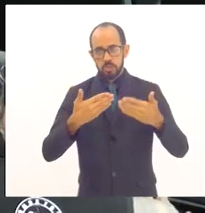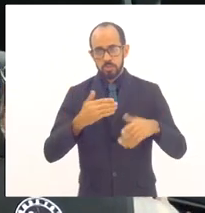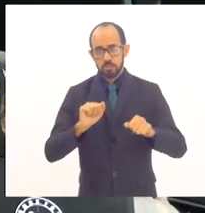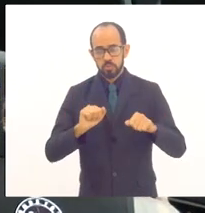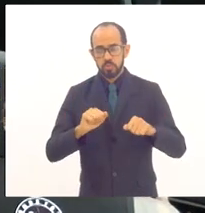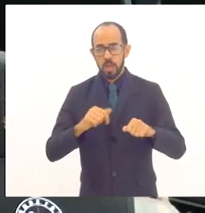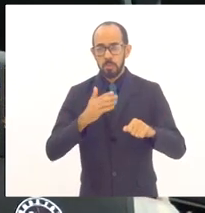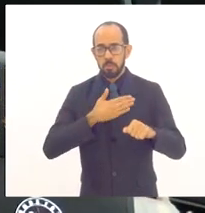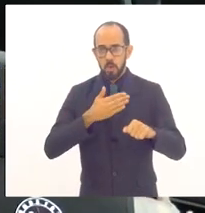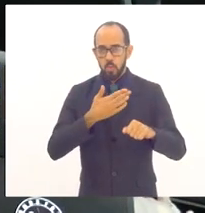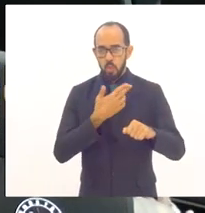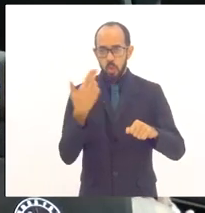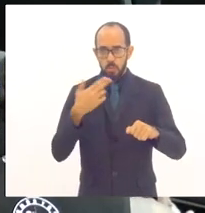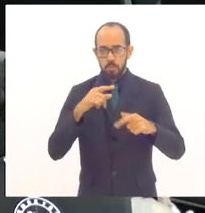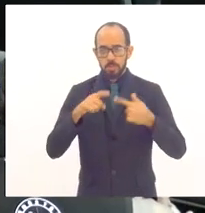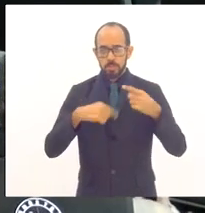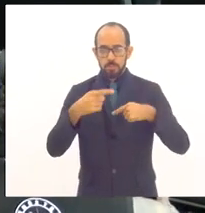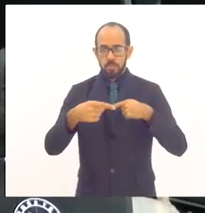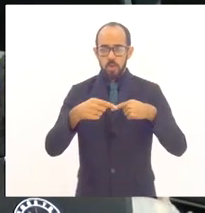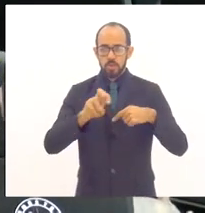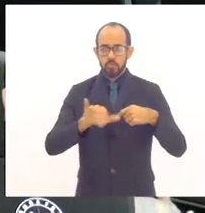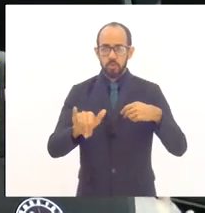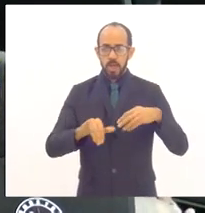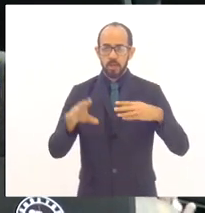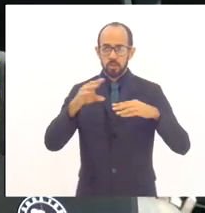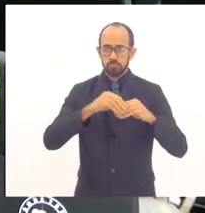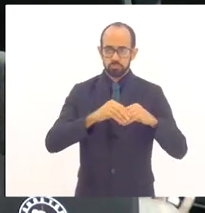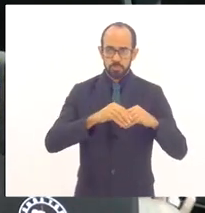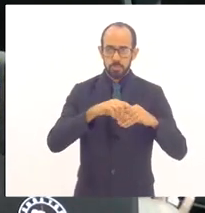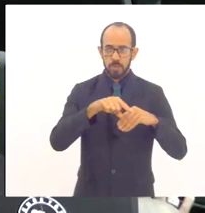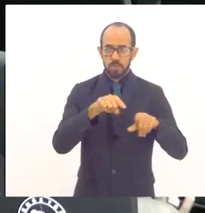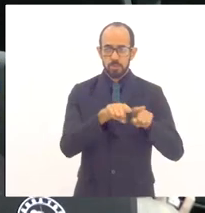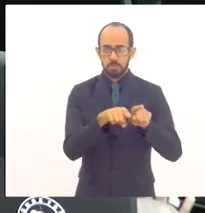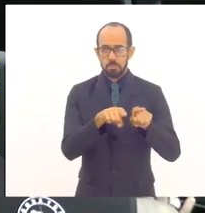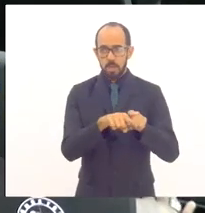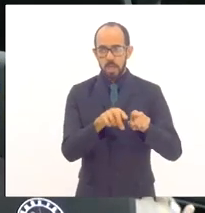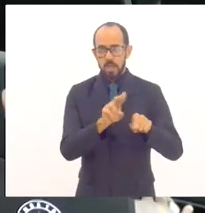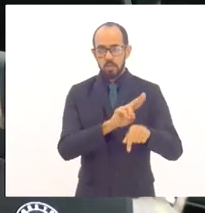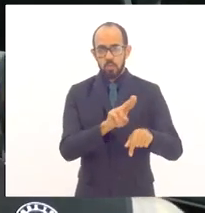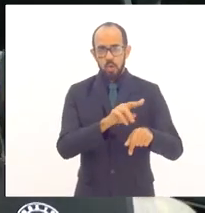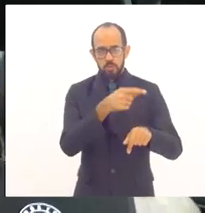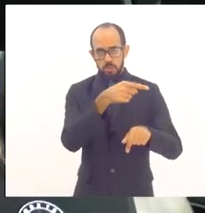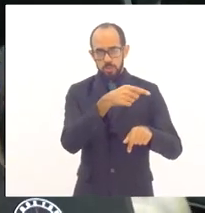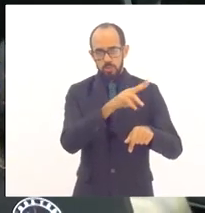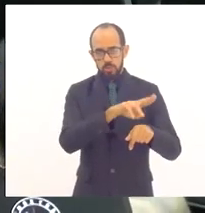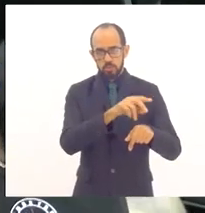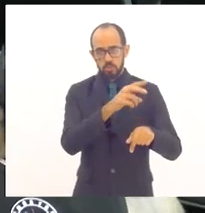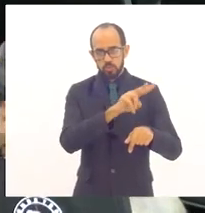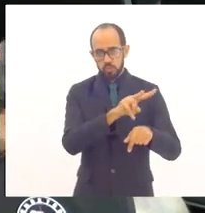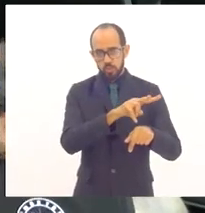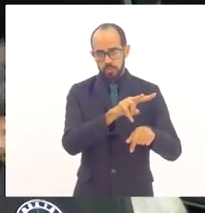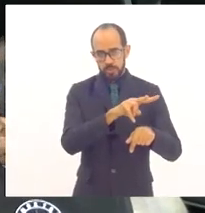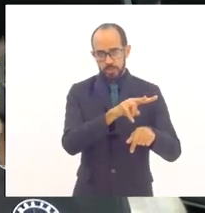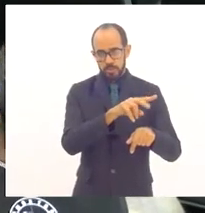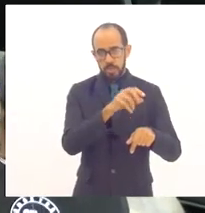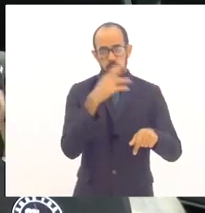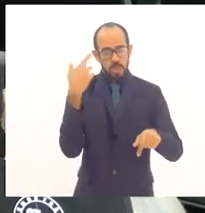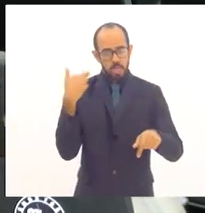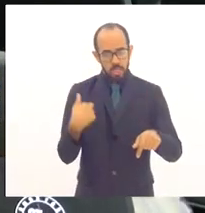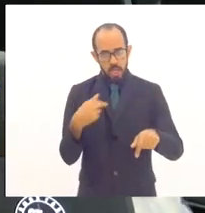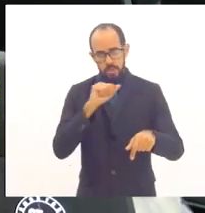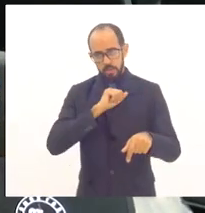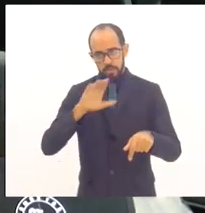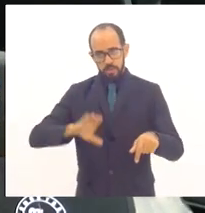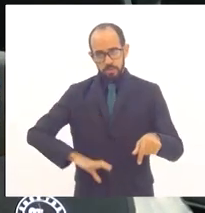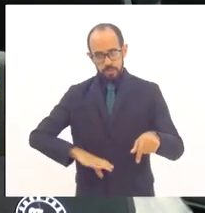conste o meu nome, posteriormente a gente, por sugestão, falamos com os dois, a Renatinha e o André,